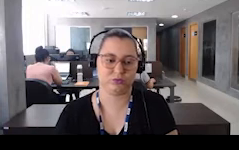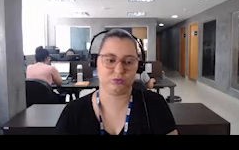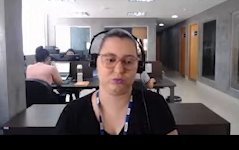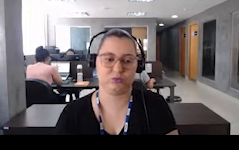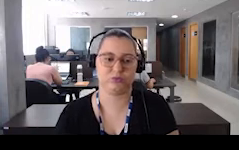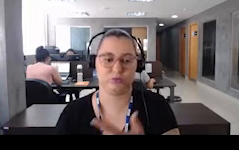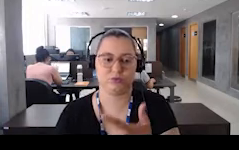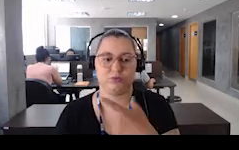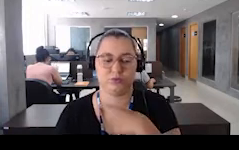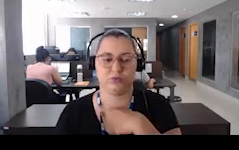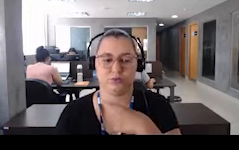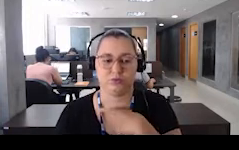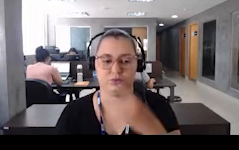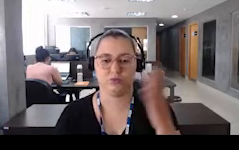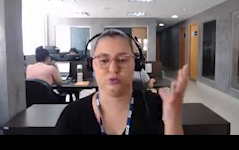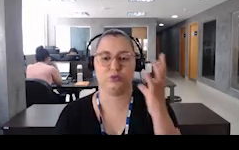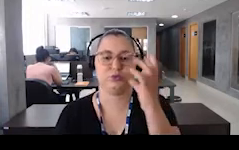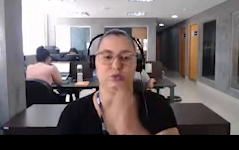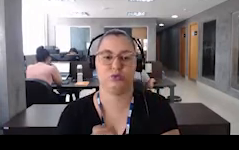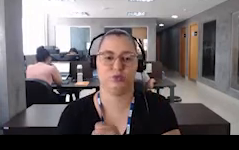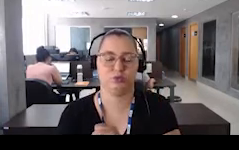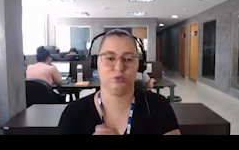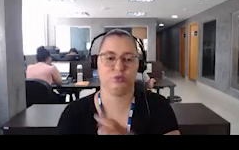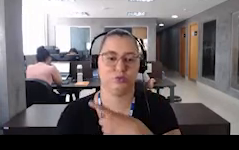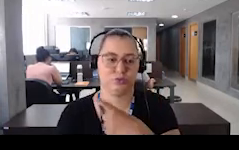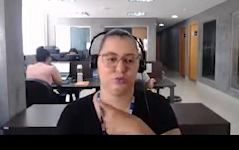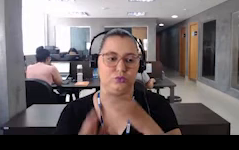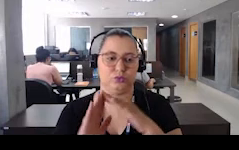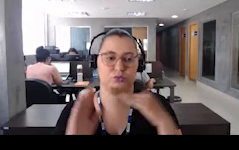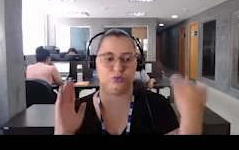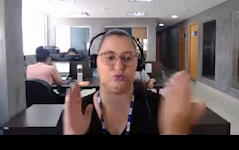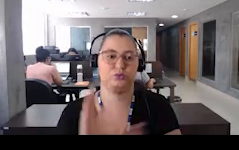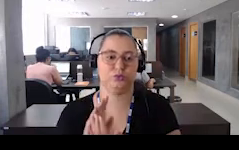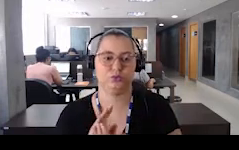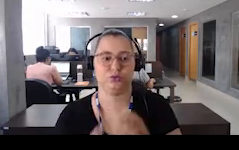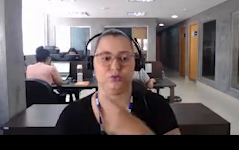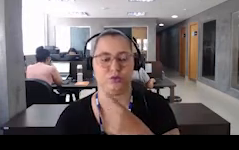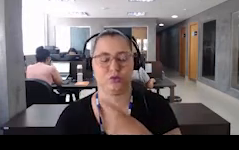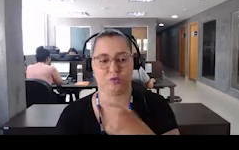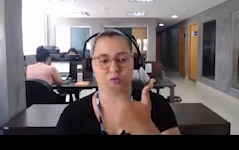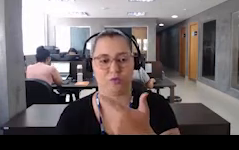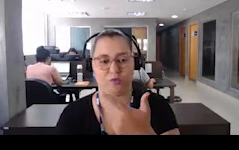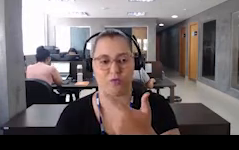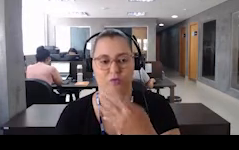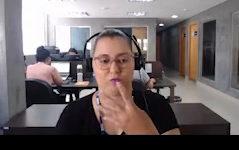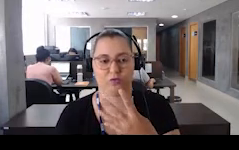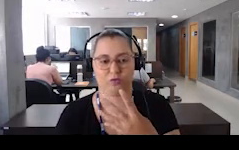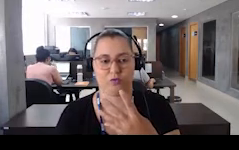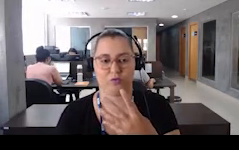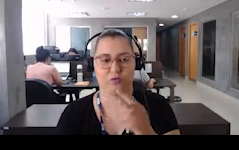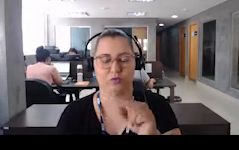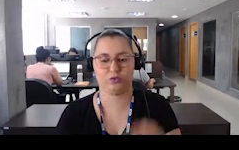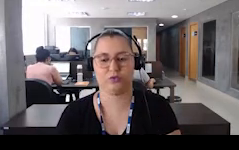24,95 ohms. Então, essa é a resistência o quê? Total aqui, ó, do circuito, né? Então, todos